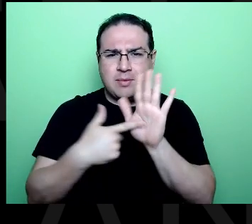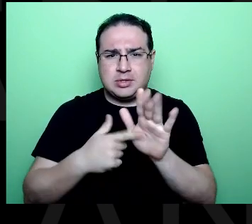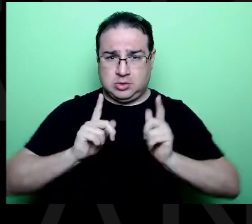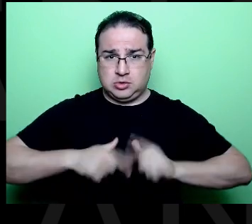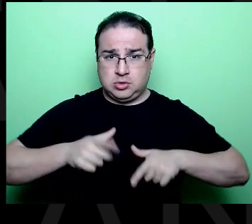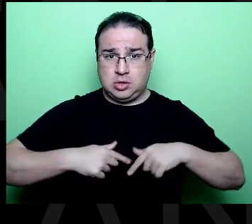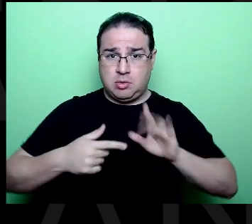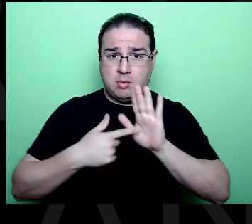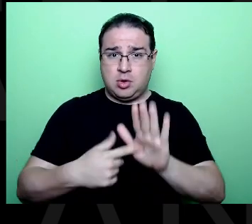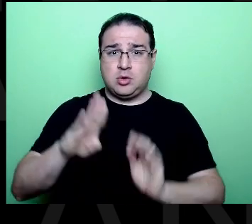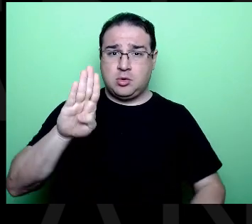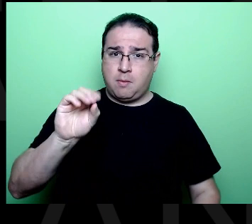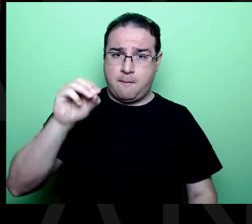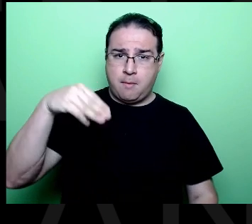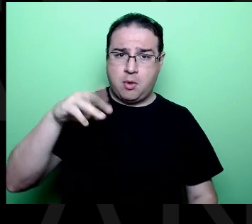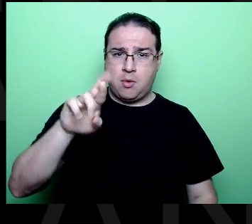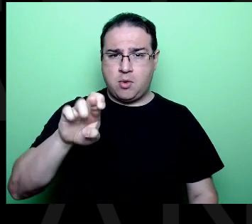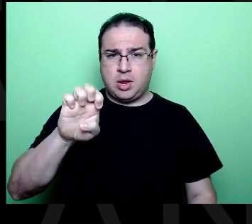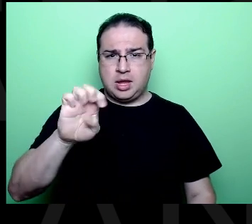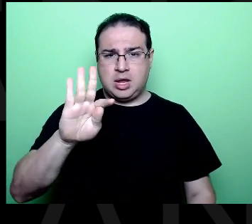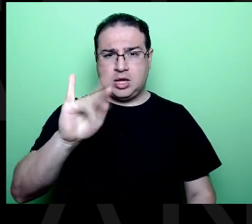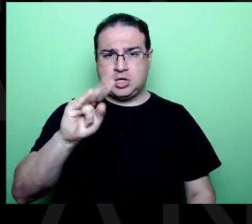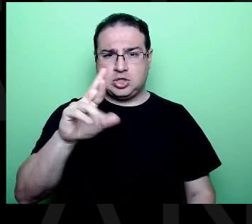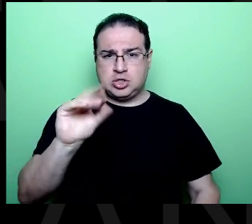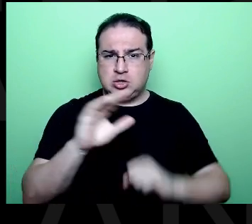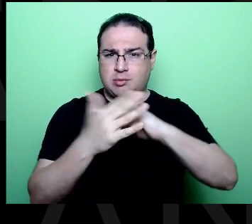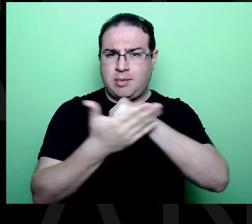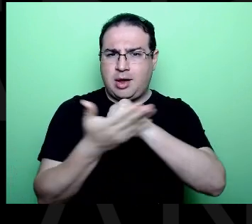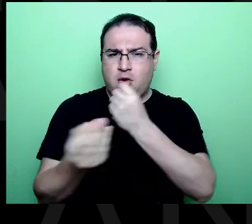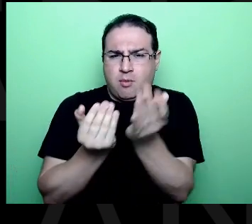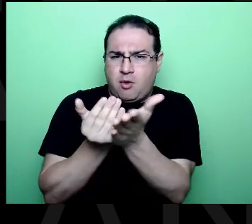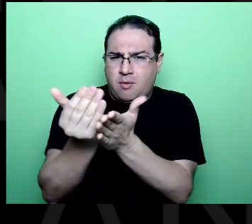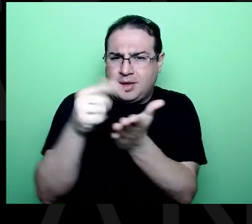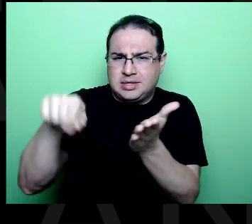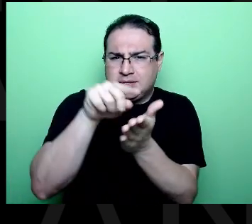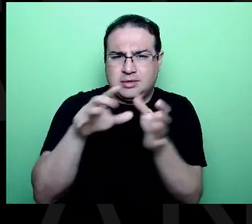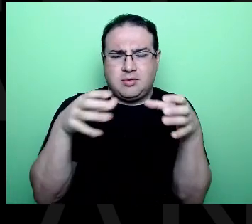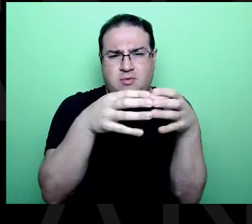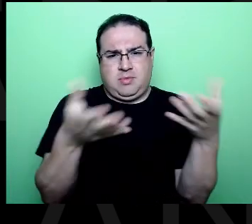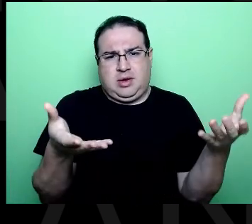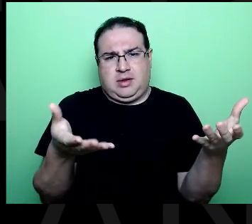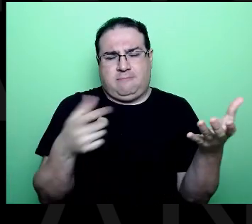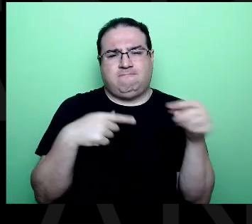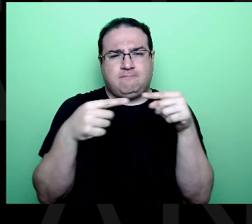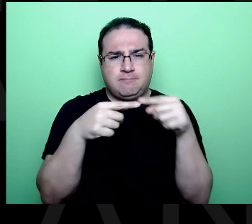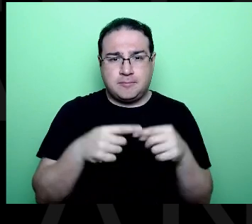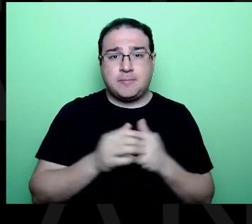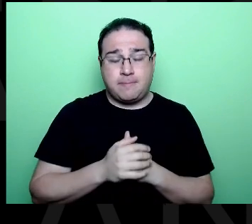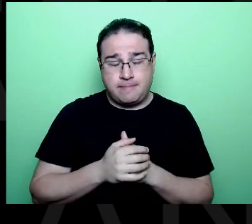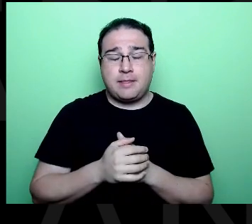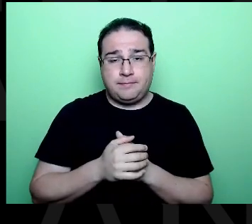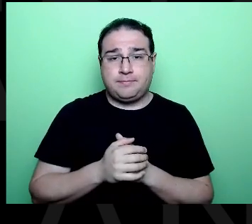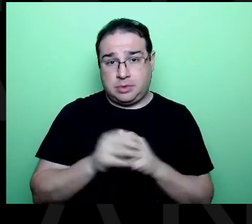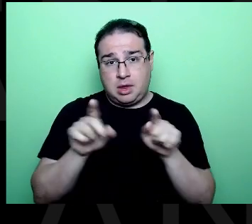fazer jornal, sabe? Ele era um judeu do Bom Retiro. Por que que ele se emendou nesse negócio aqui? Como é que ele entra